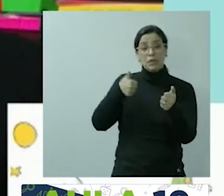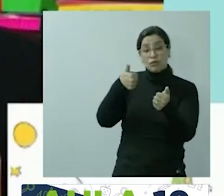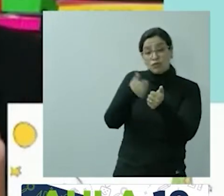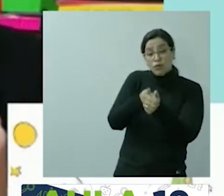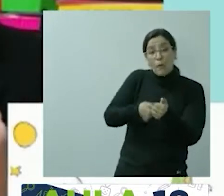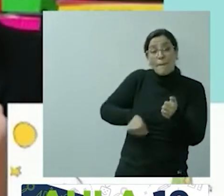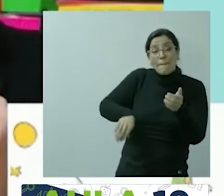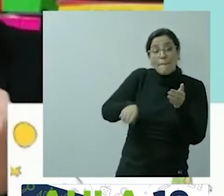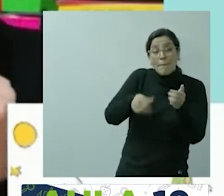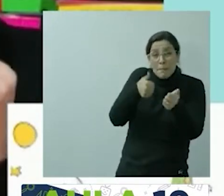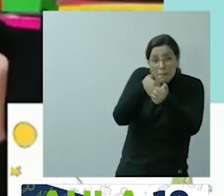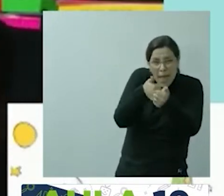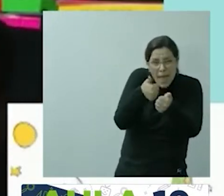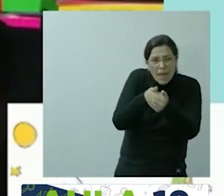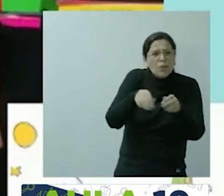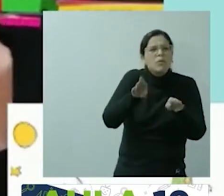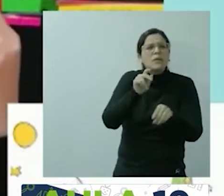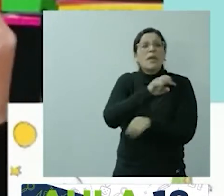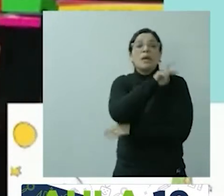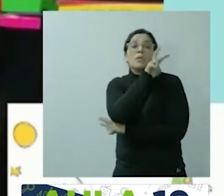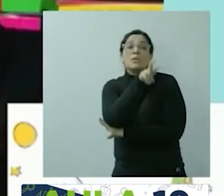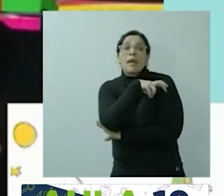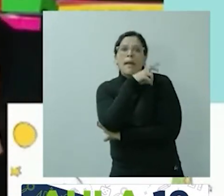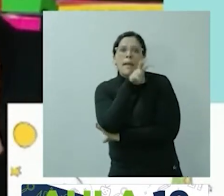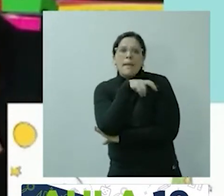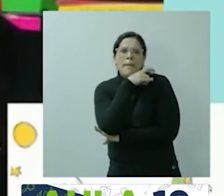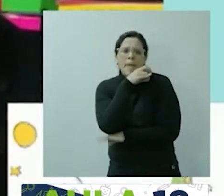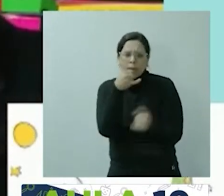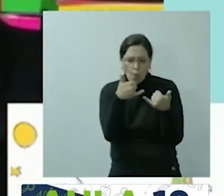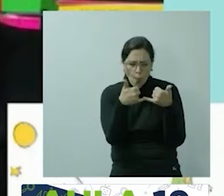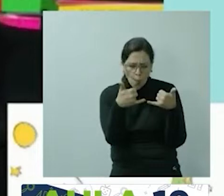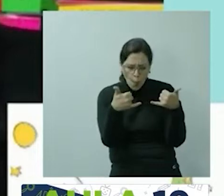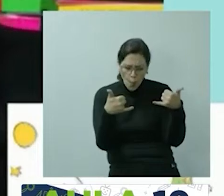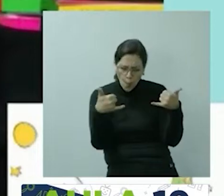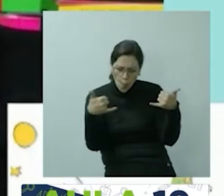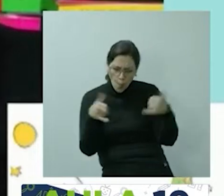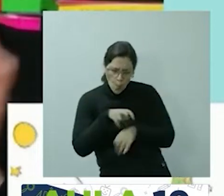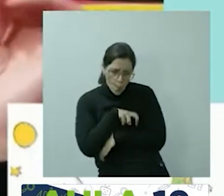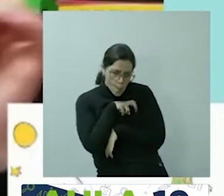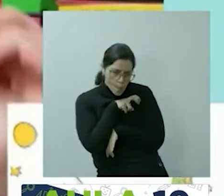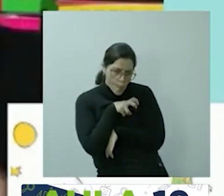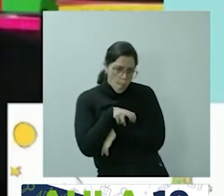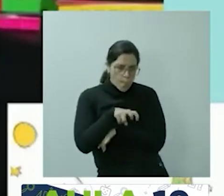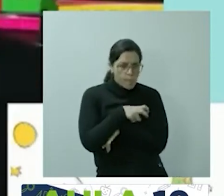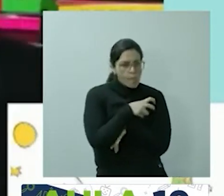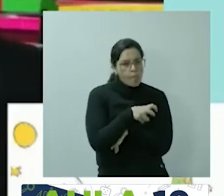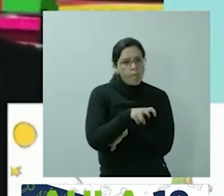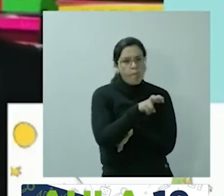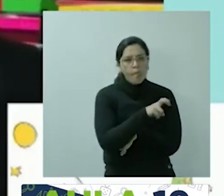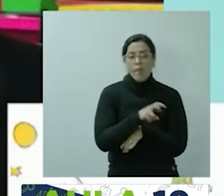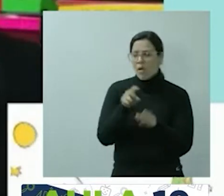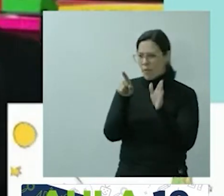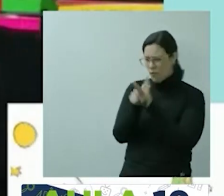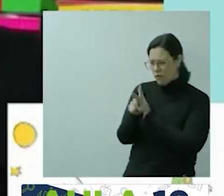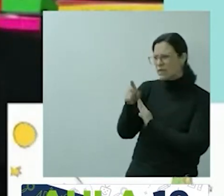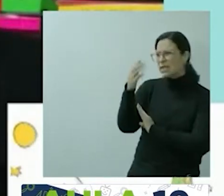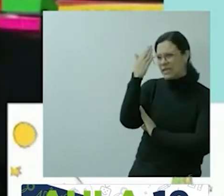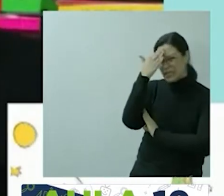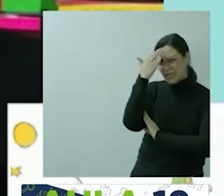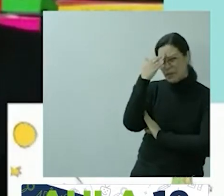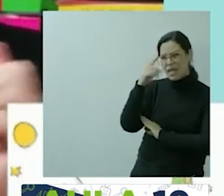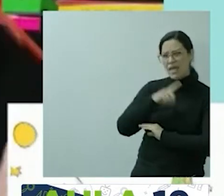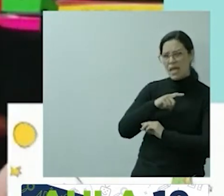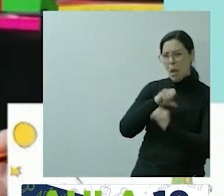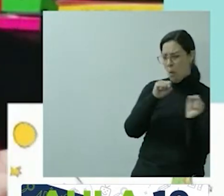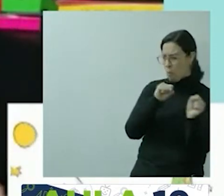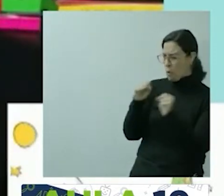uma serpente, que era bem fininha, muito esquisita, e falou assim: você sabia que eu tenho mais